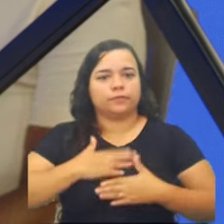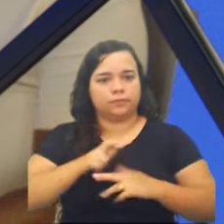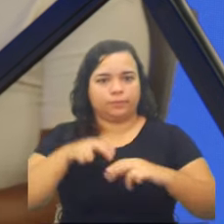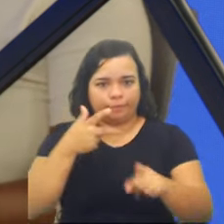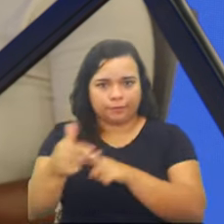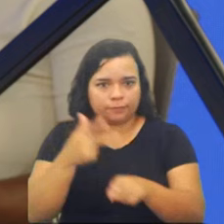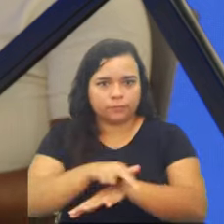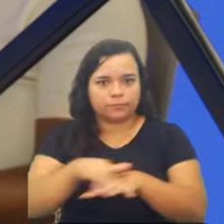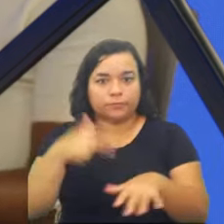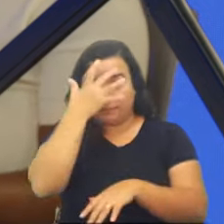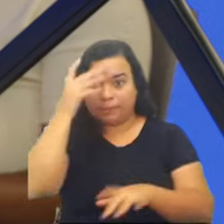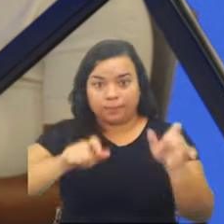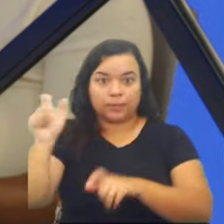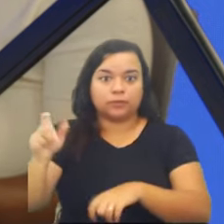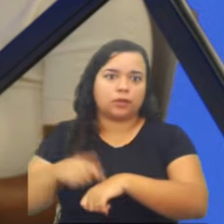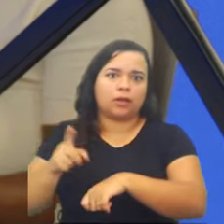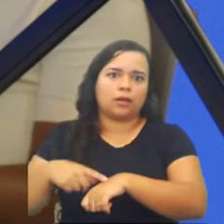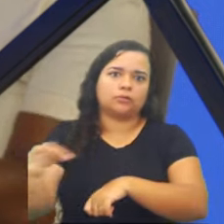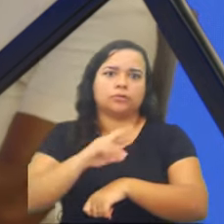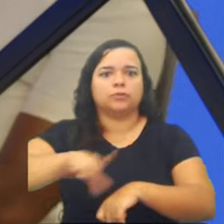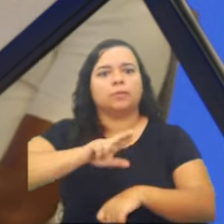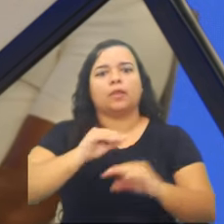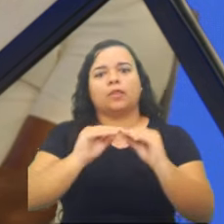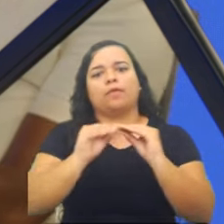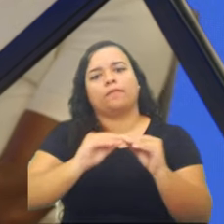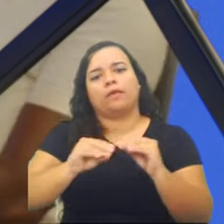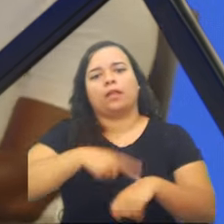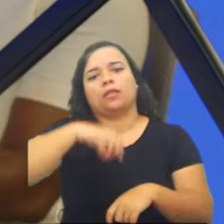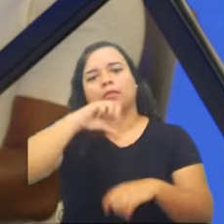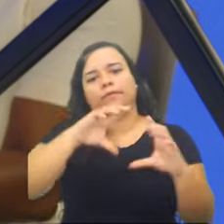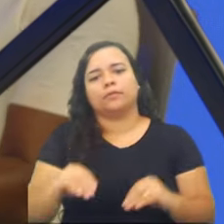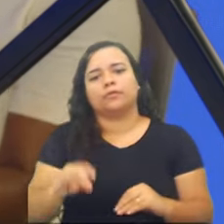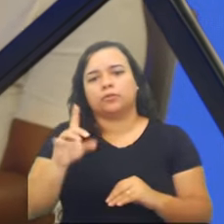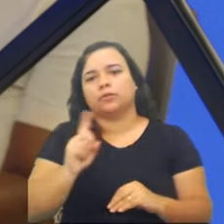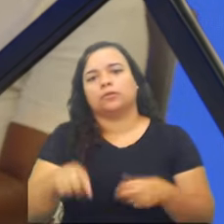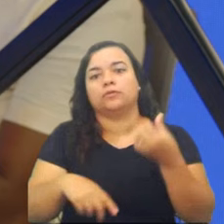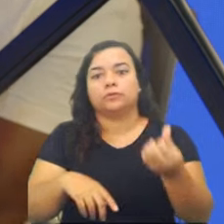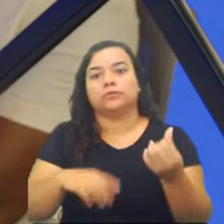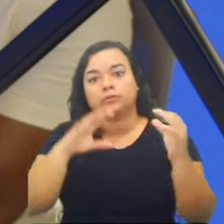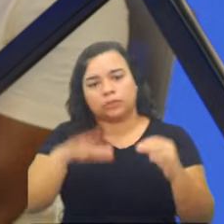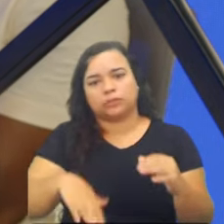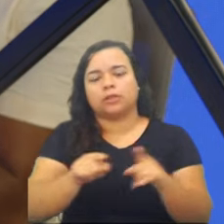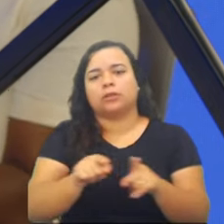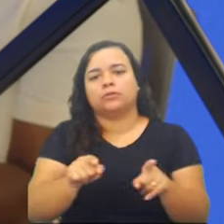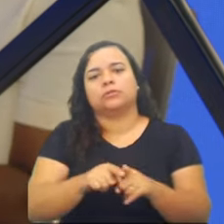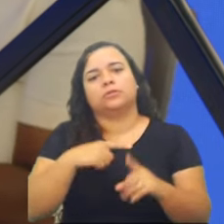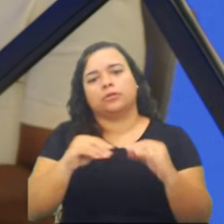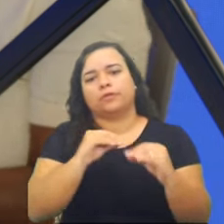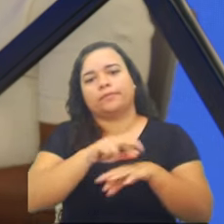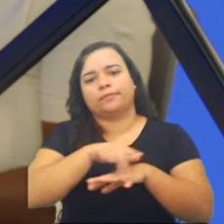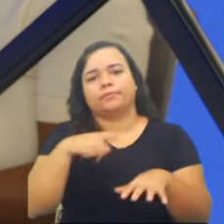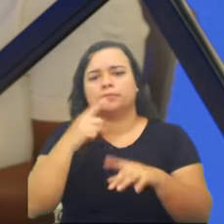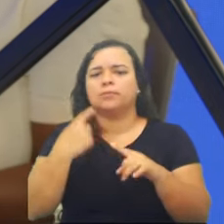tem de ter pessoas em todos os horários não é só mais na novela das 9 você vai na das 6 tem você vai na sabe E aí a